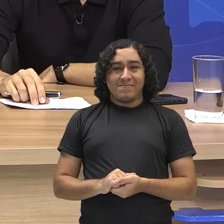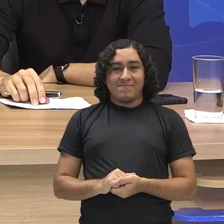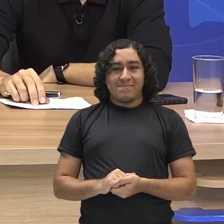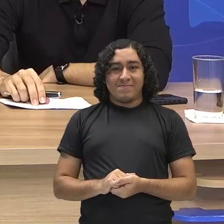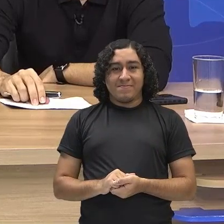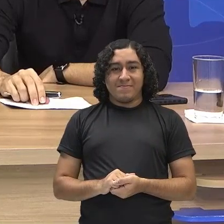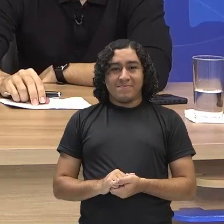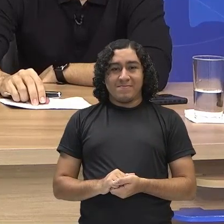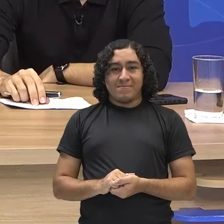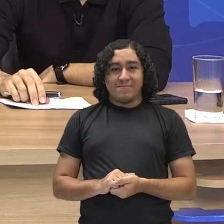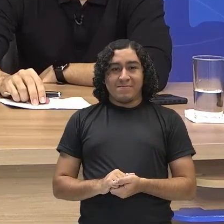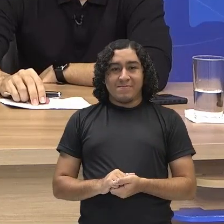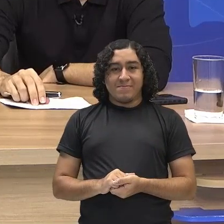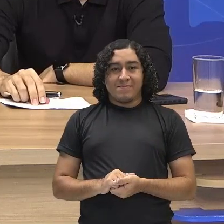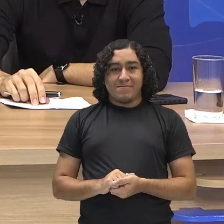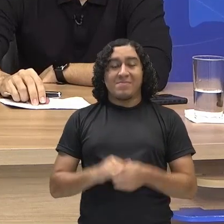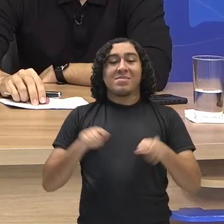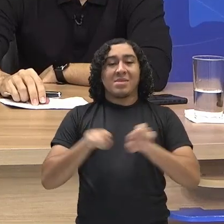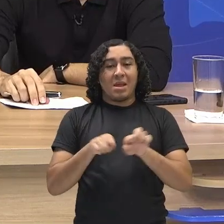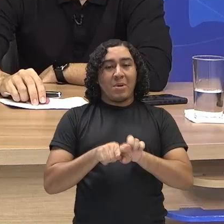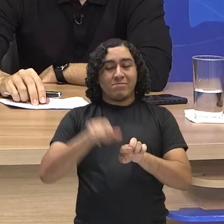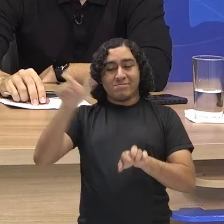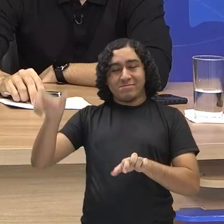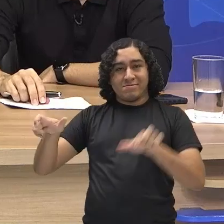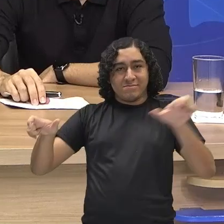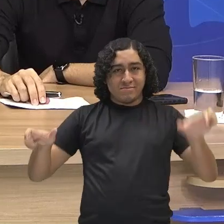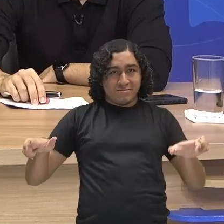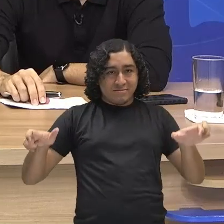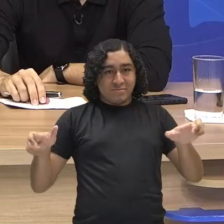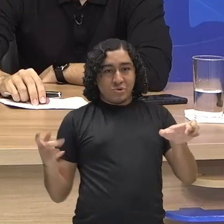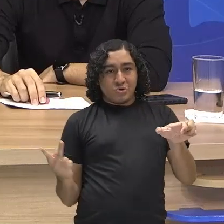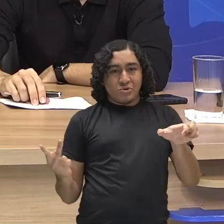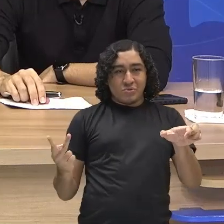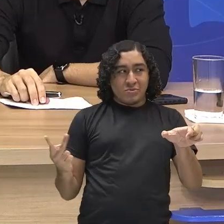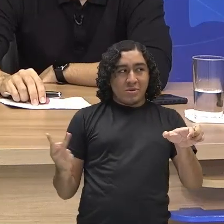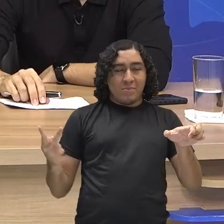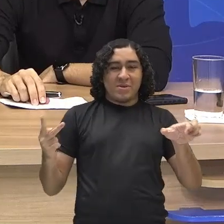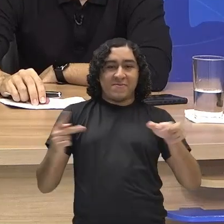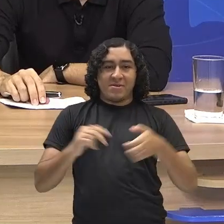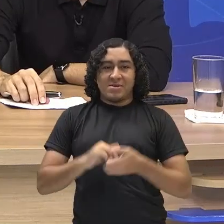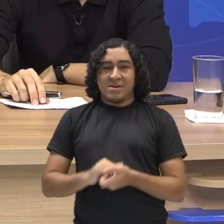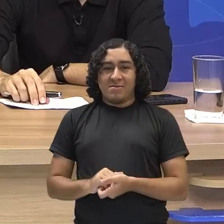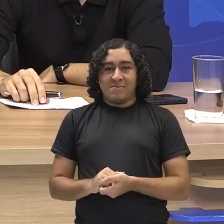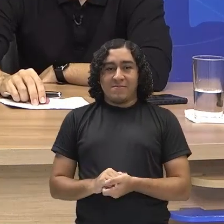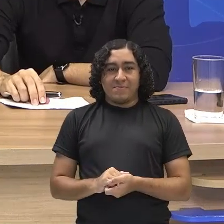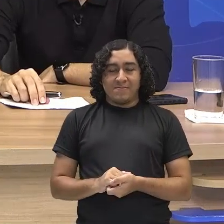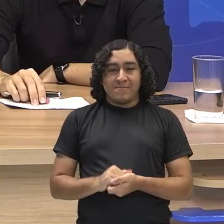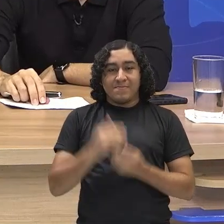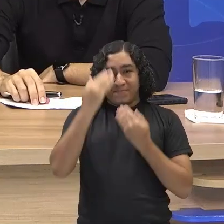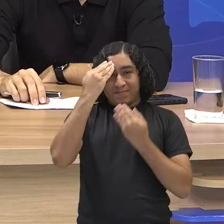Passo também aqui a palavra para a Dainara, para as considerações, e após o Júlio. Muito obrigada.